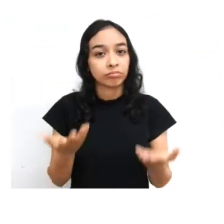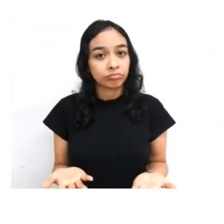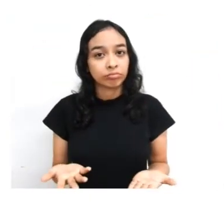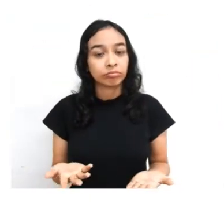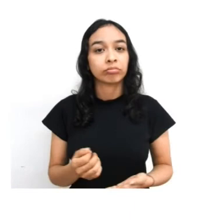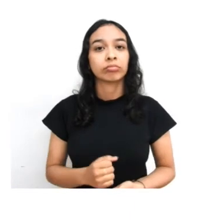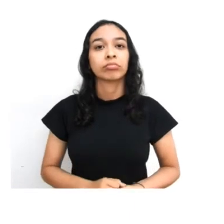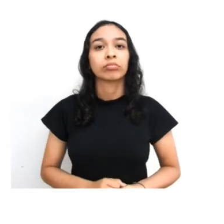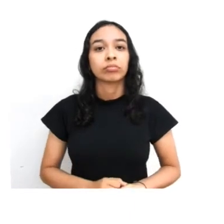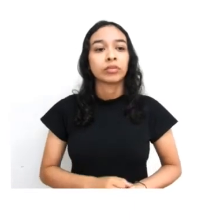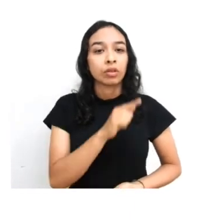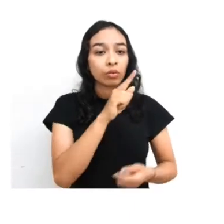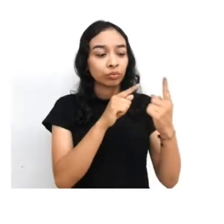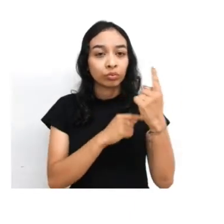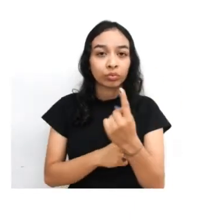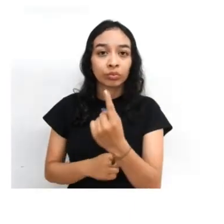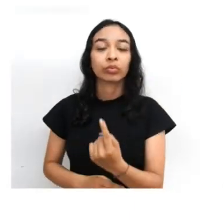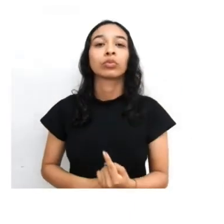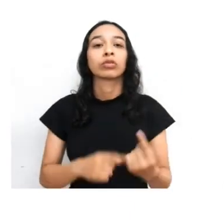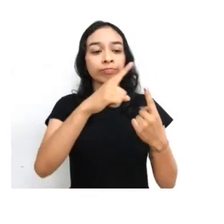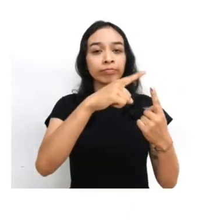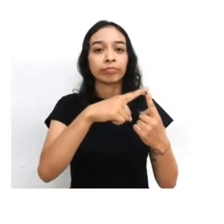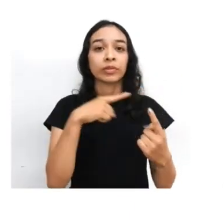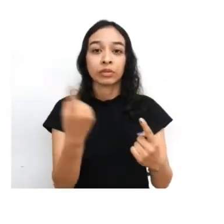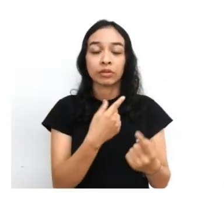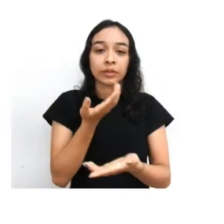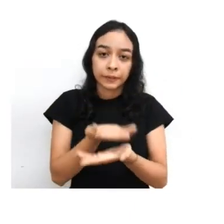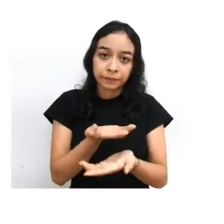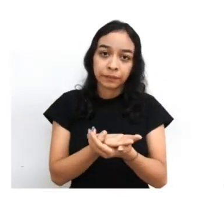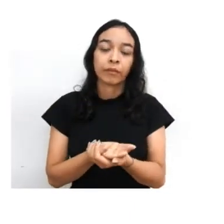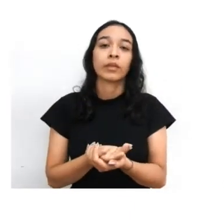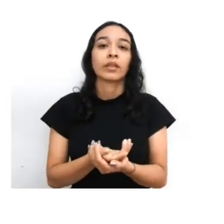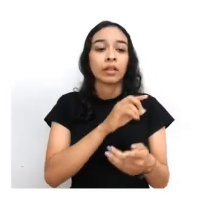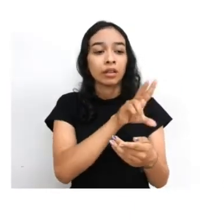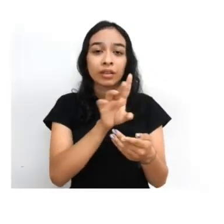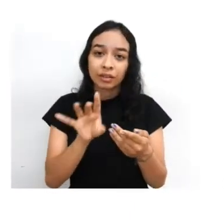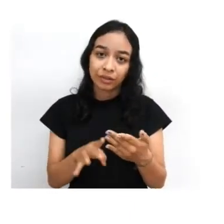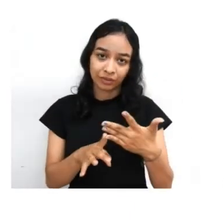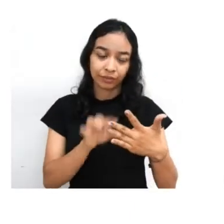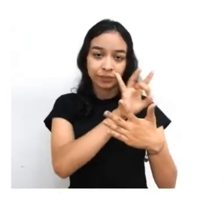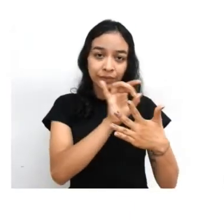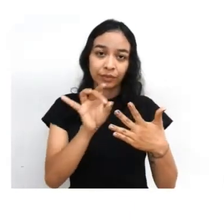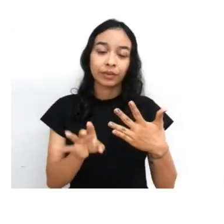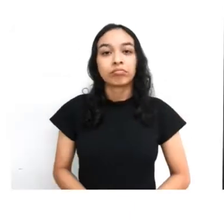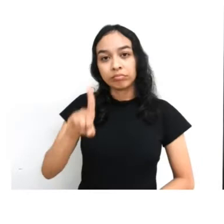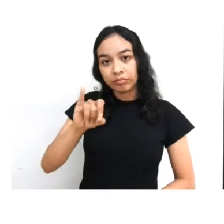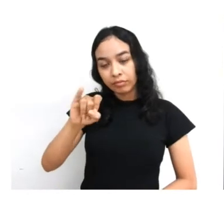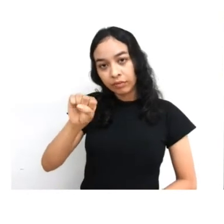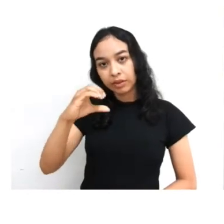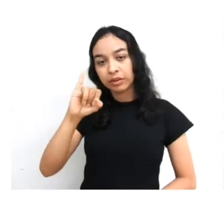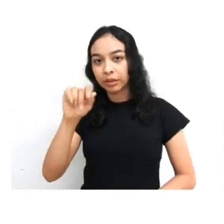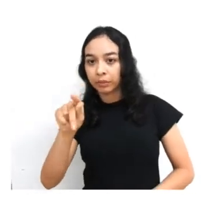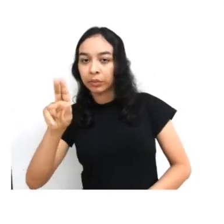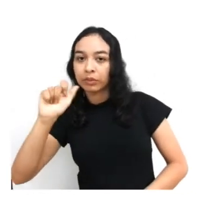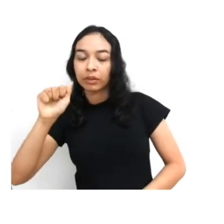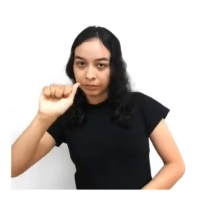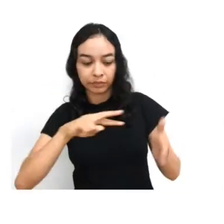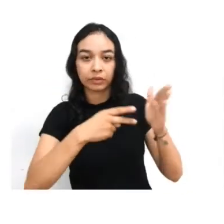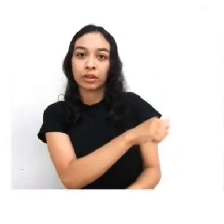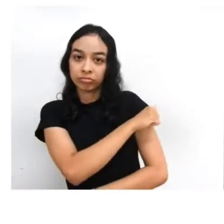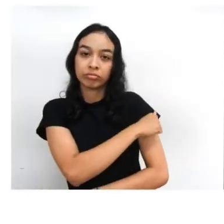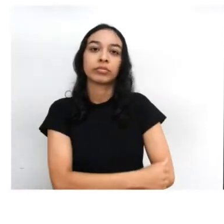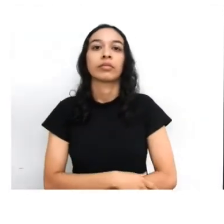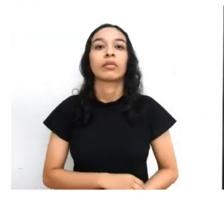gênero para nós estudarmos cada um destes casos. Discípula significa